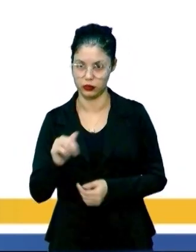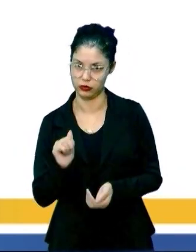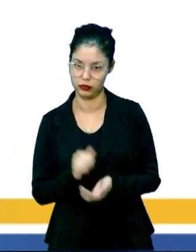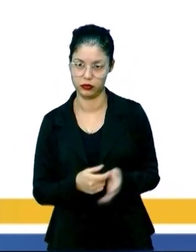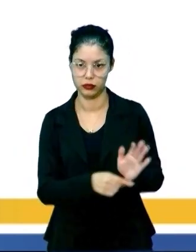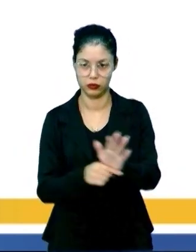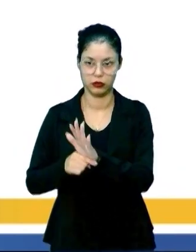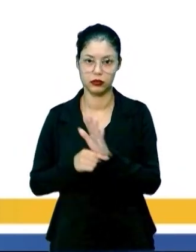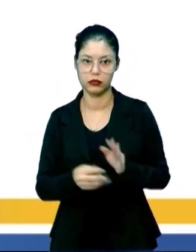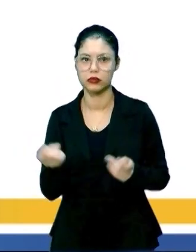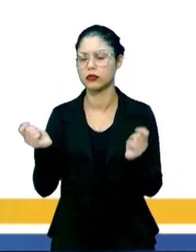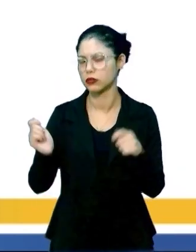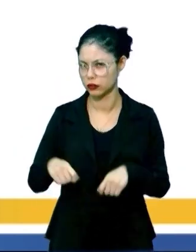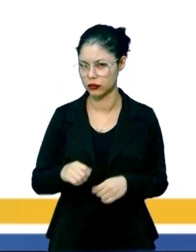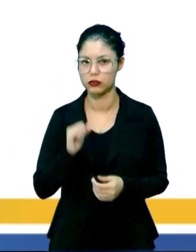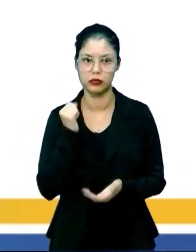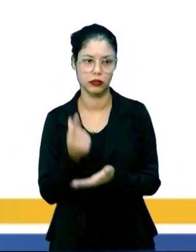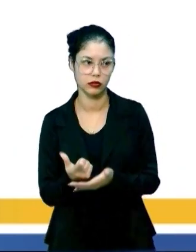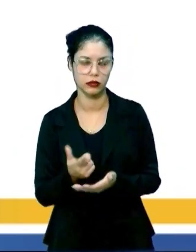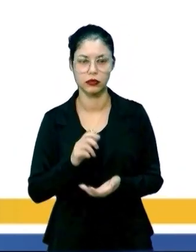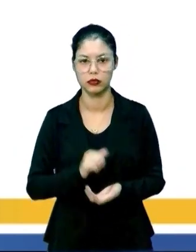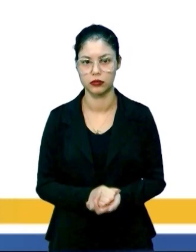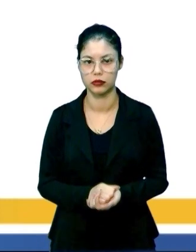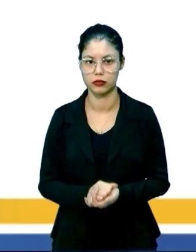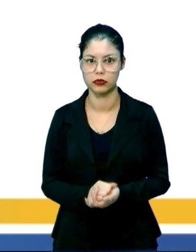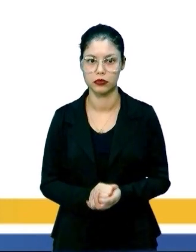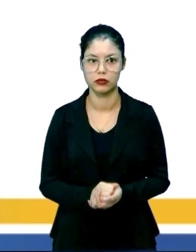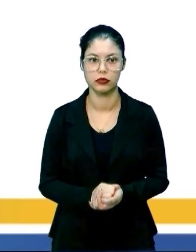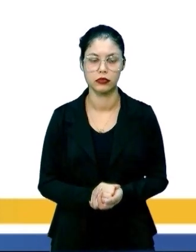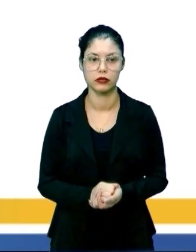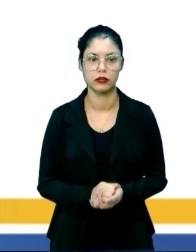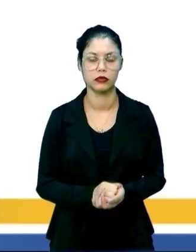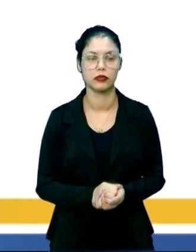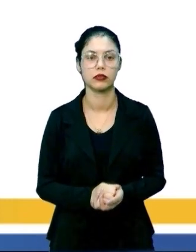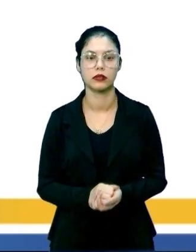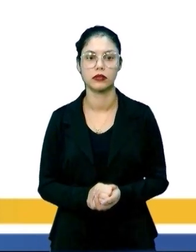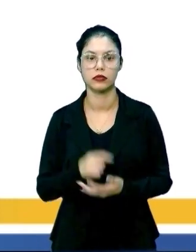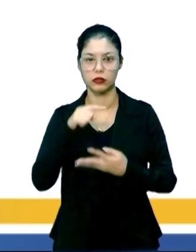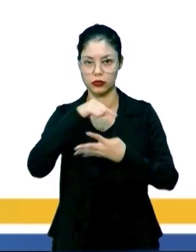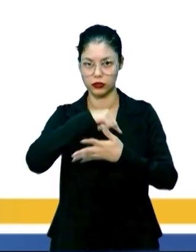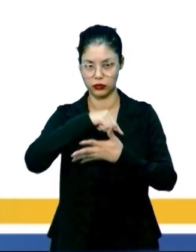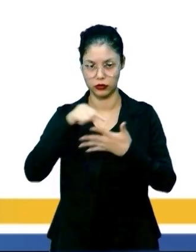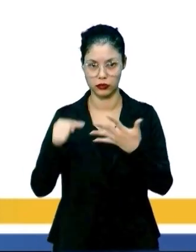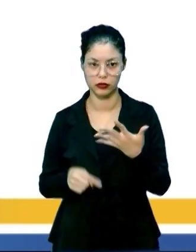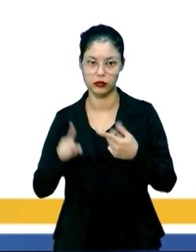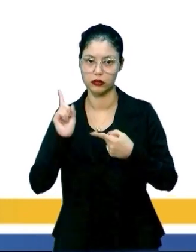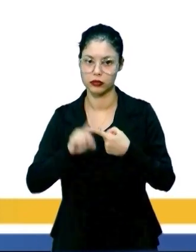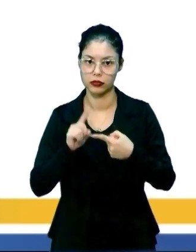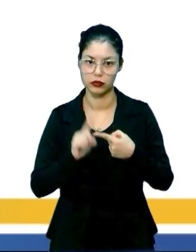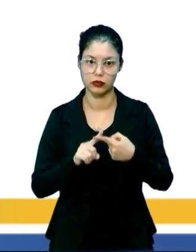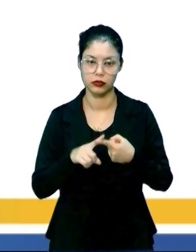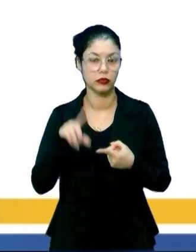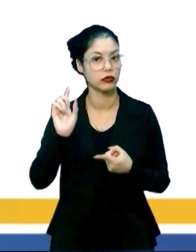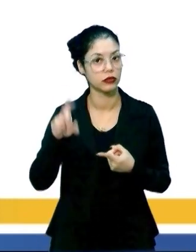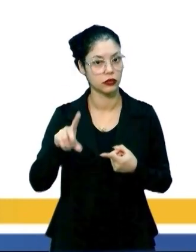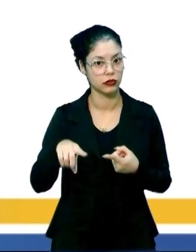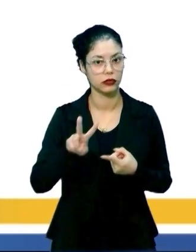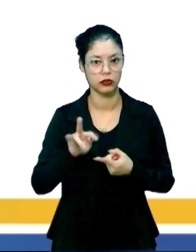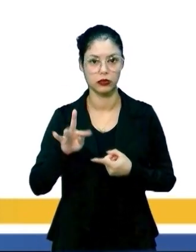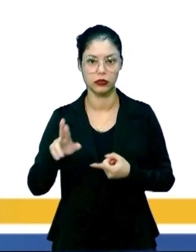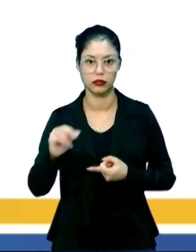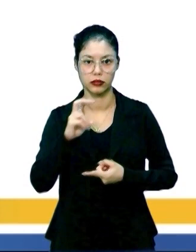Kleber que lhe oferece as seguintes possibilidades de pagamento. Nós temos aí as 5 opções. Primeira, pagar à vista